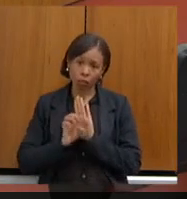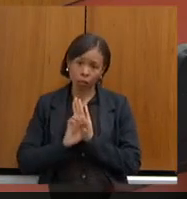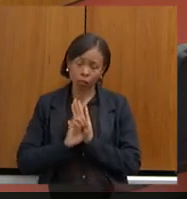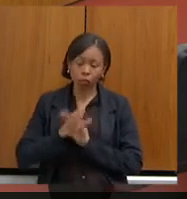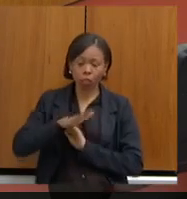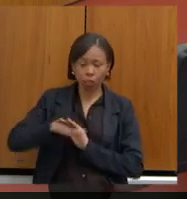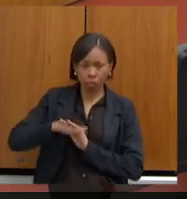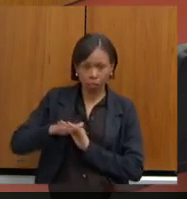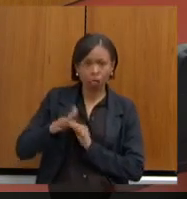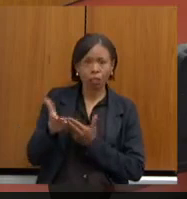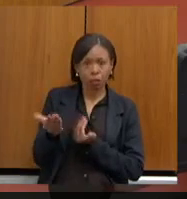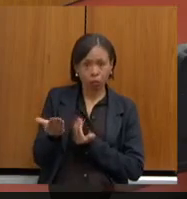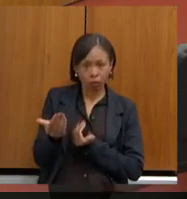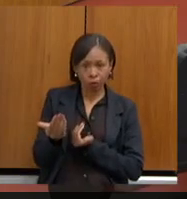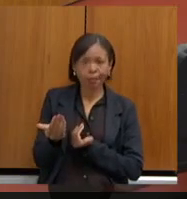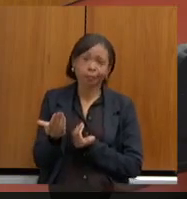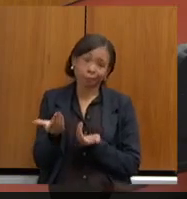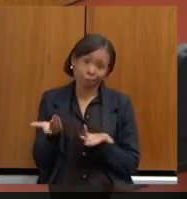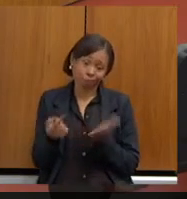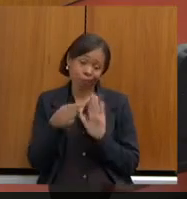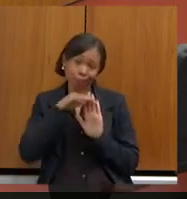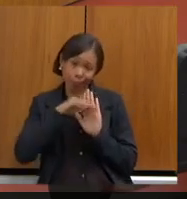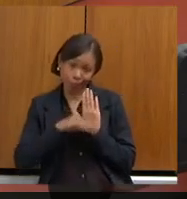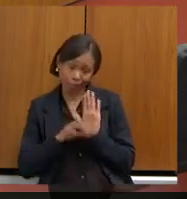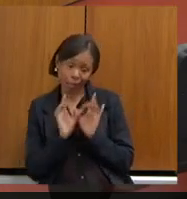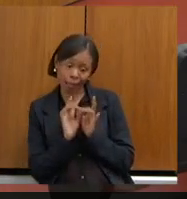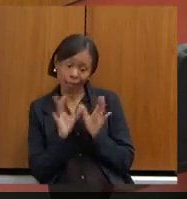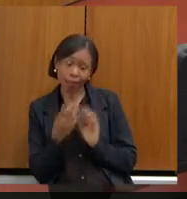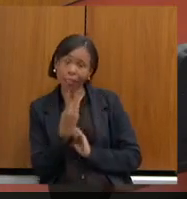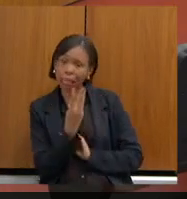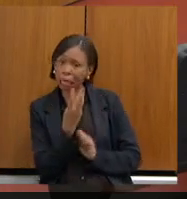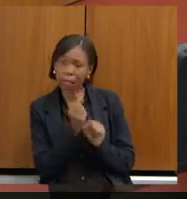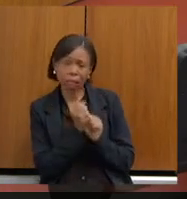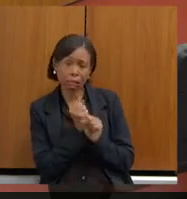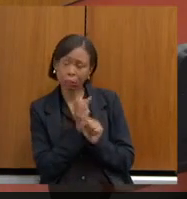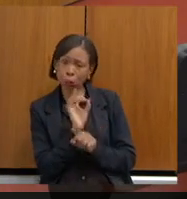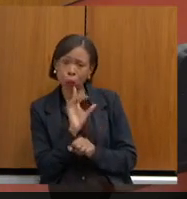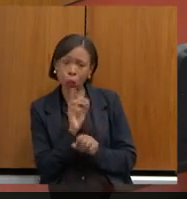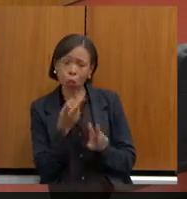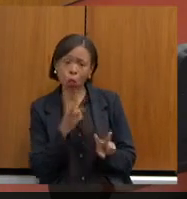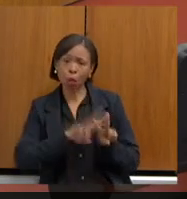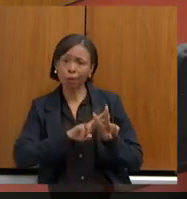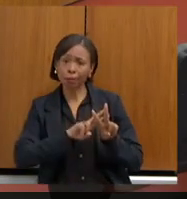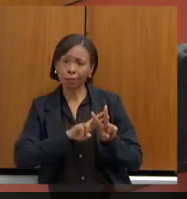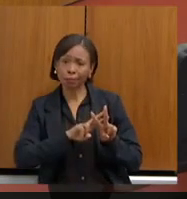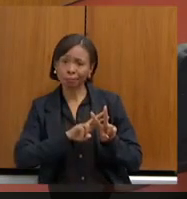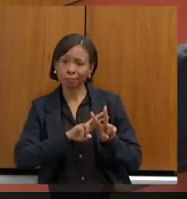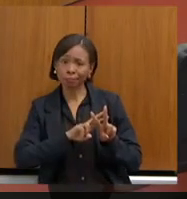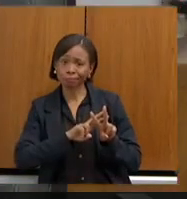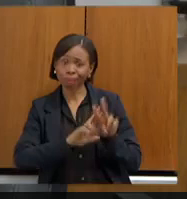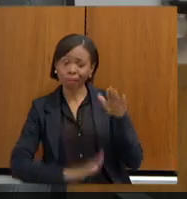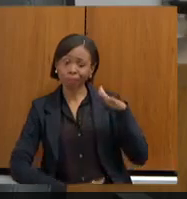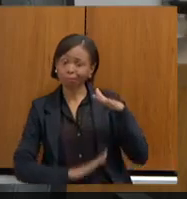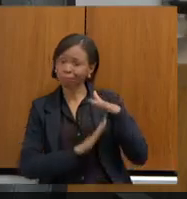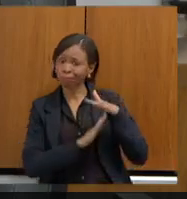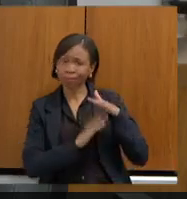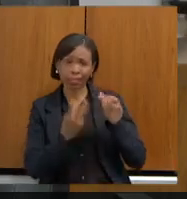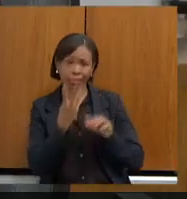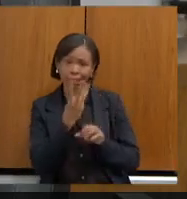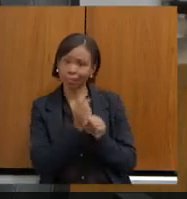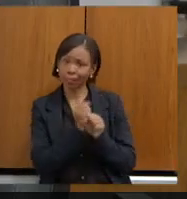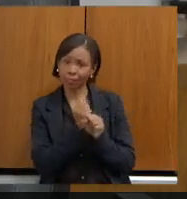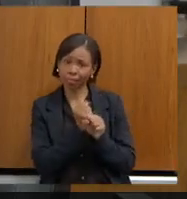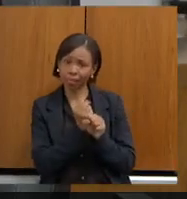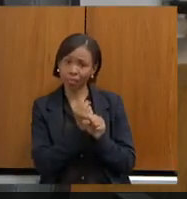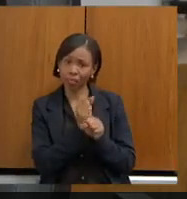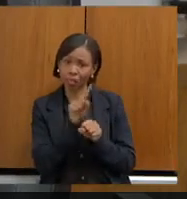Adolescente permite que esses criminosos fiquem no máximo três anos preso eles em breve em no máximo e ninguém nunca compramos horas tem no máximo